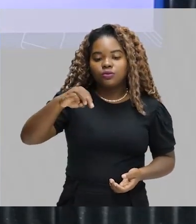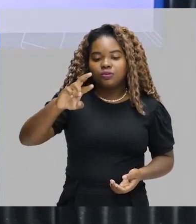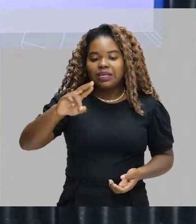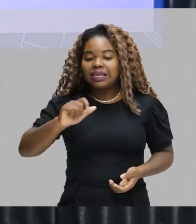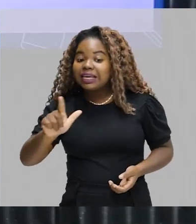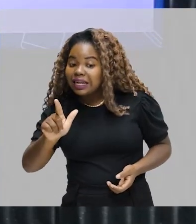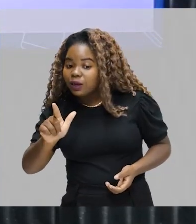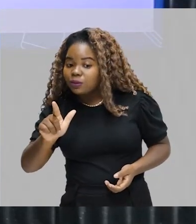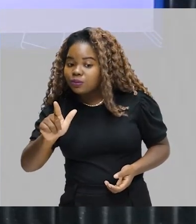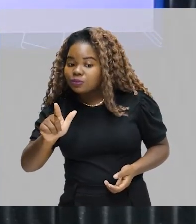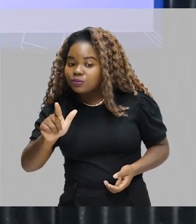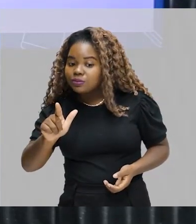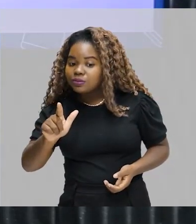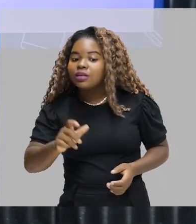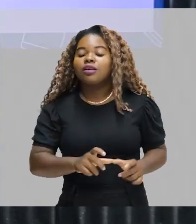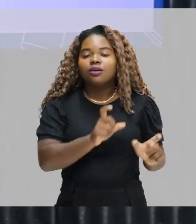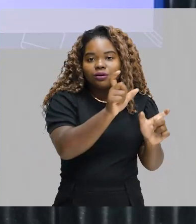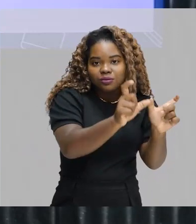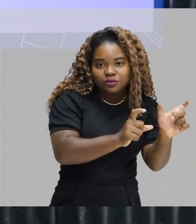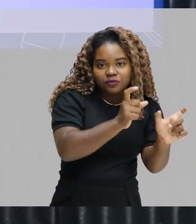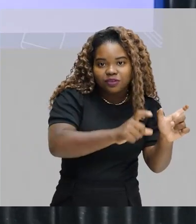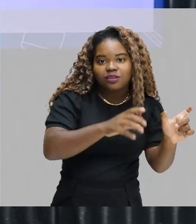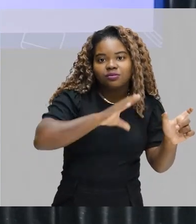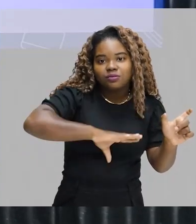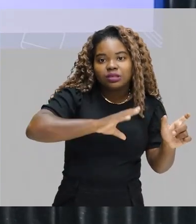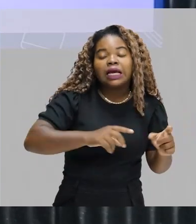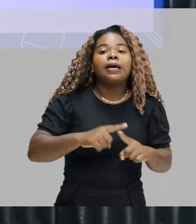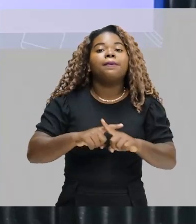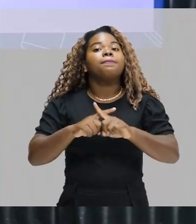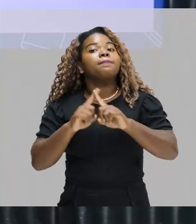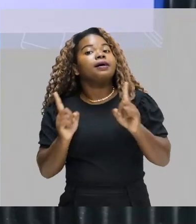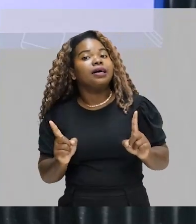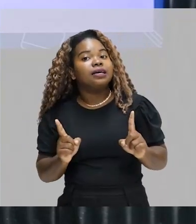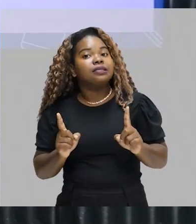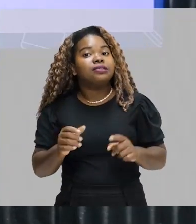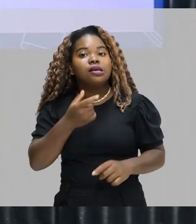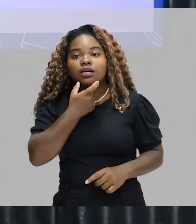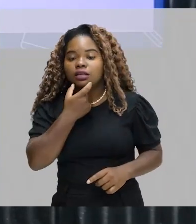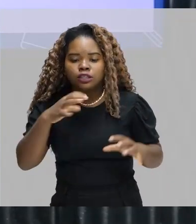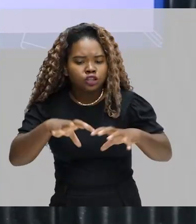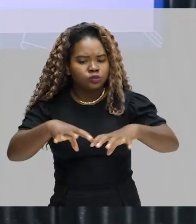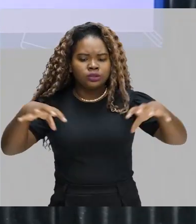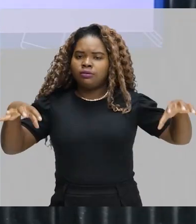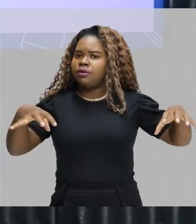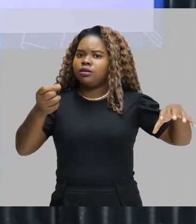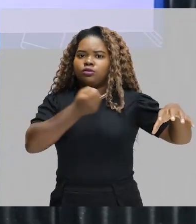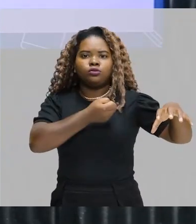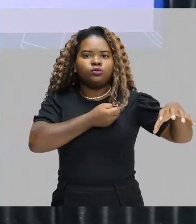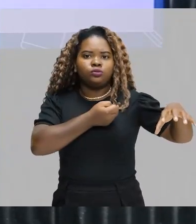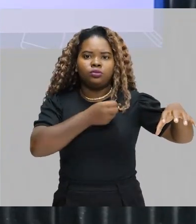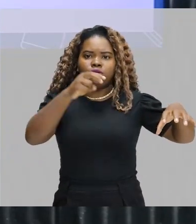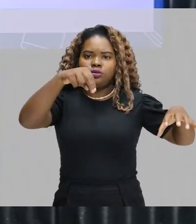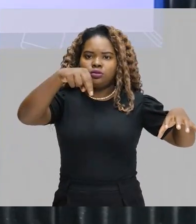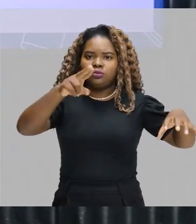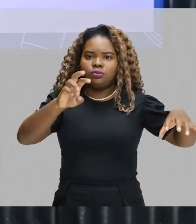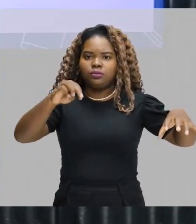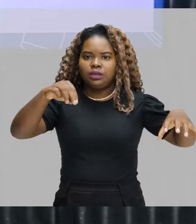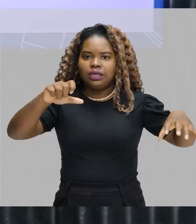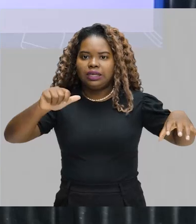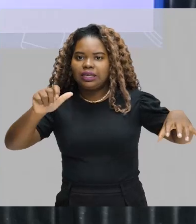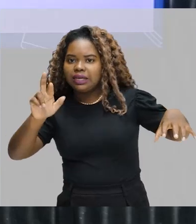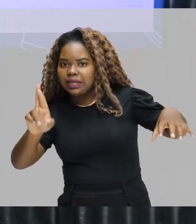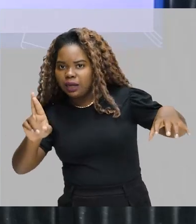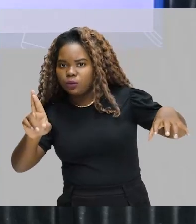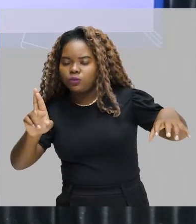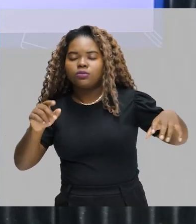classe morfológica da língua portuguesa. Em inglês, eles não separam numerais como uma classe de palavras